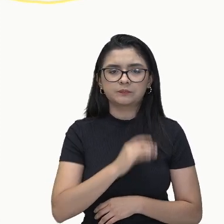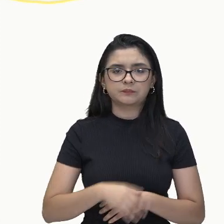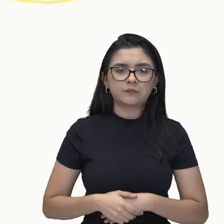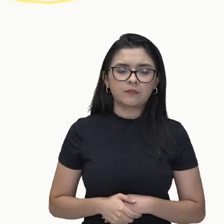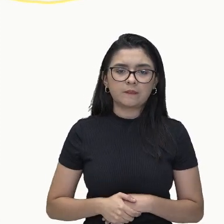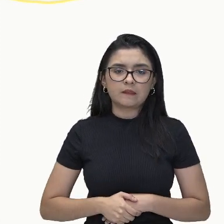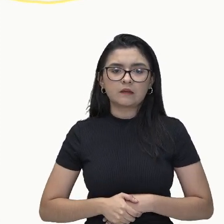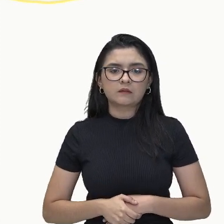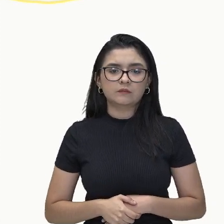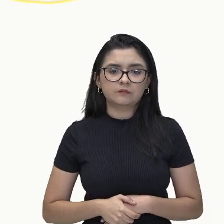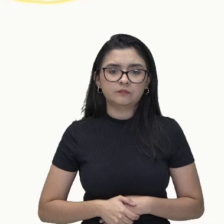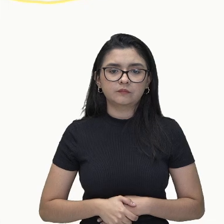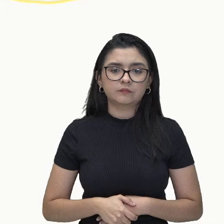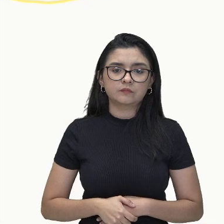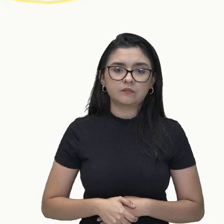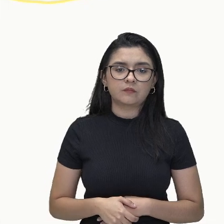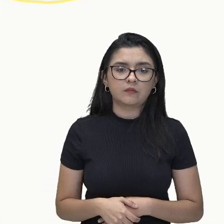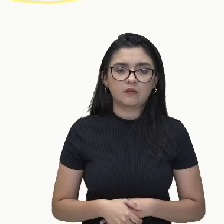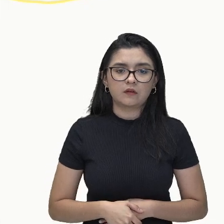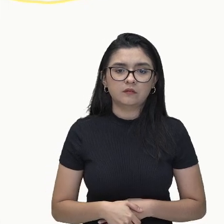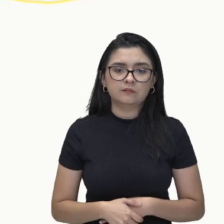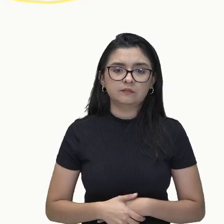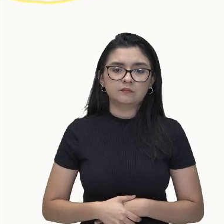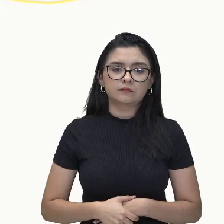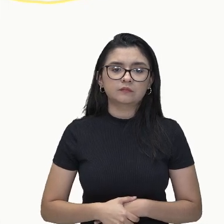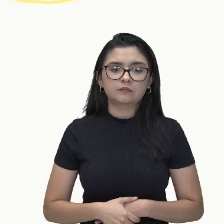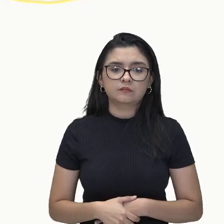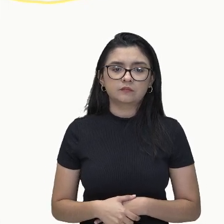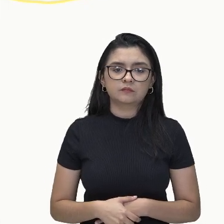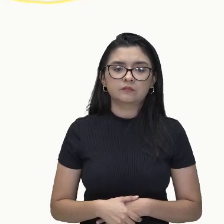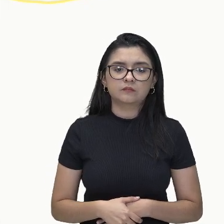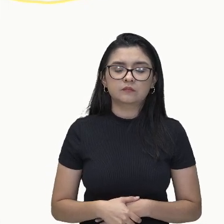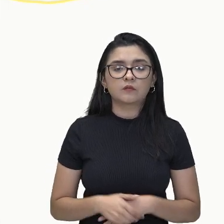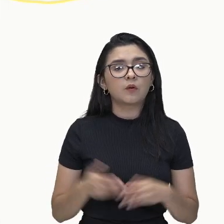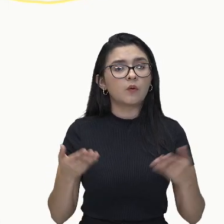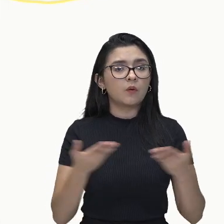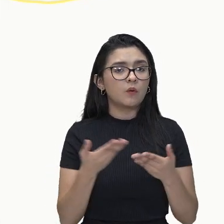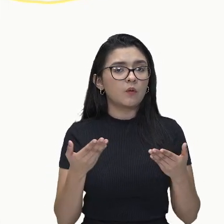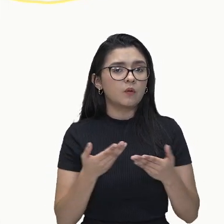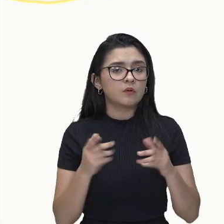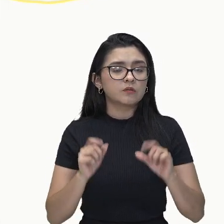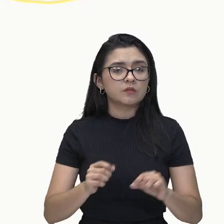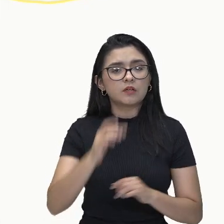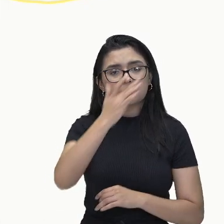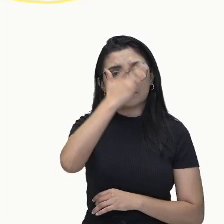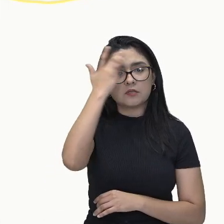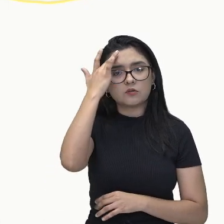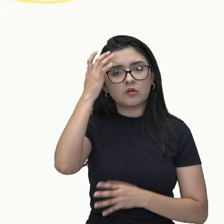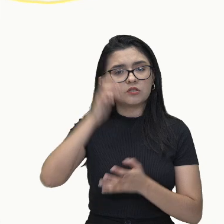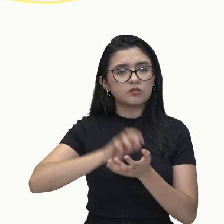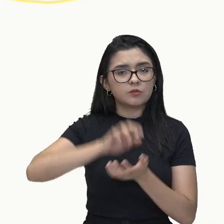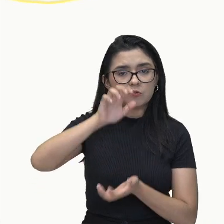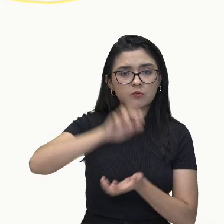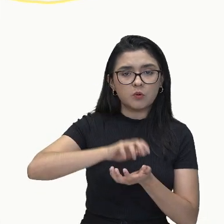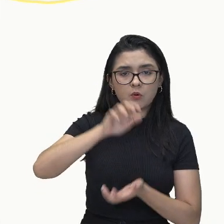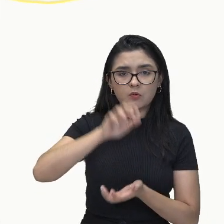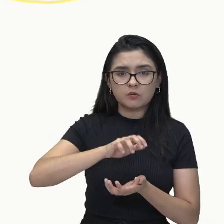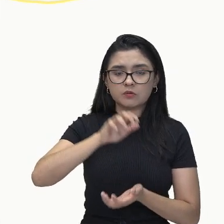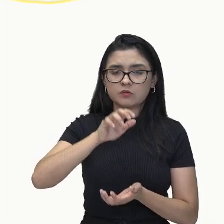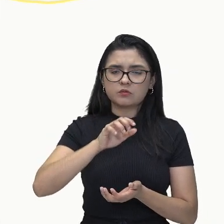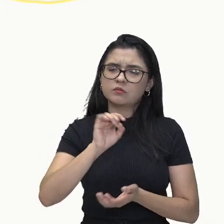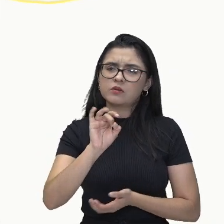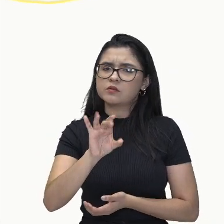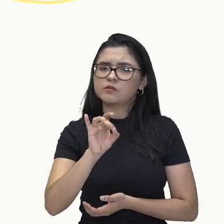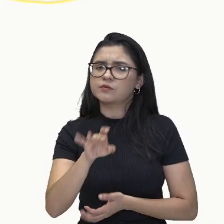se realiza algum exercício e hoje em dia pessoal pras pessoas idosas né não não somente